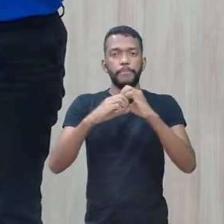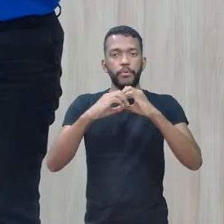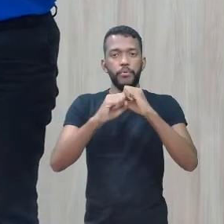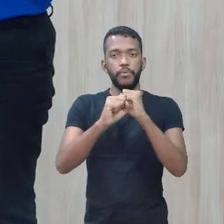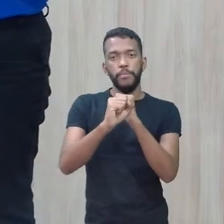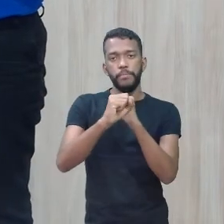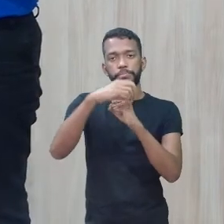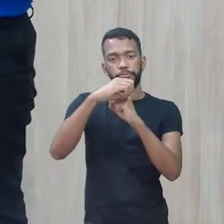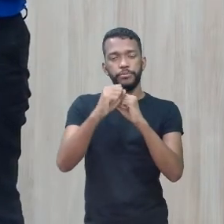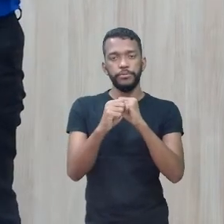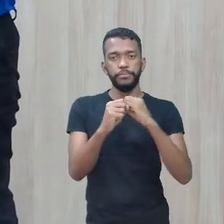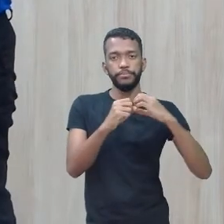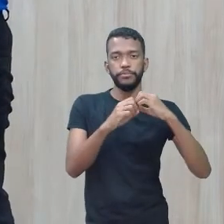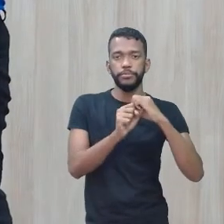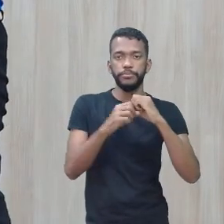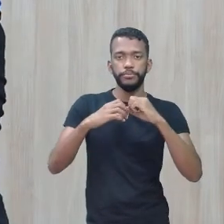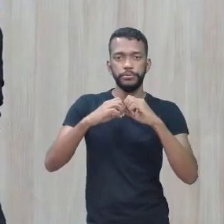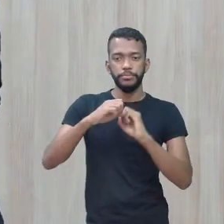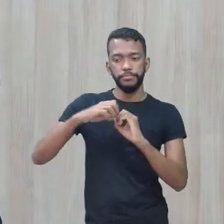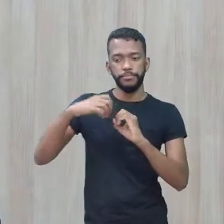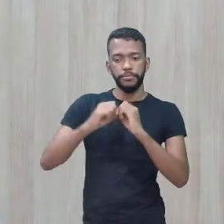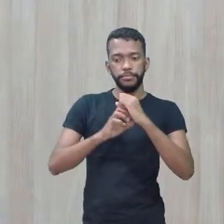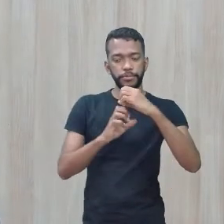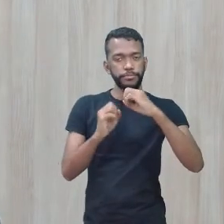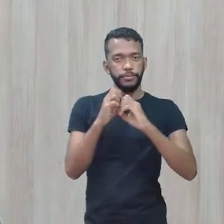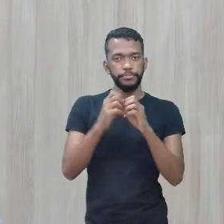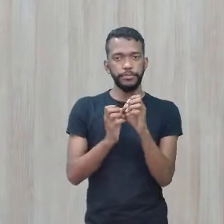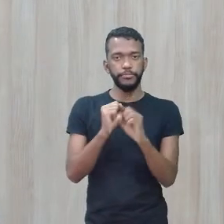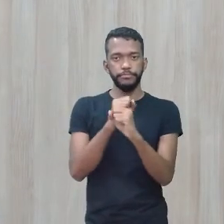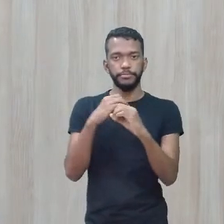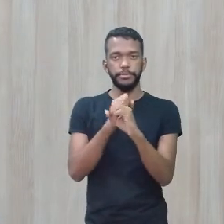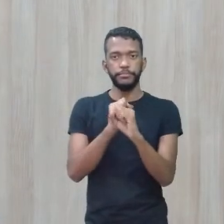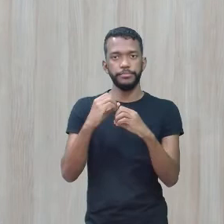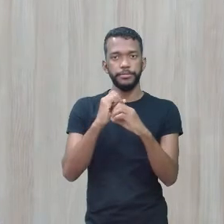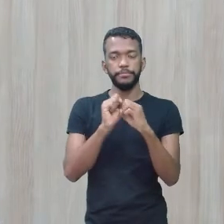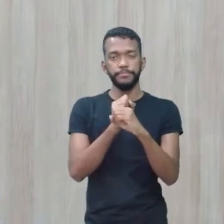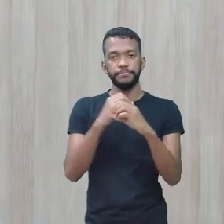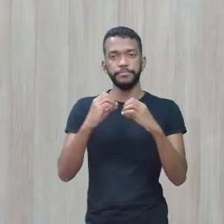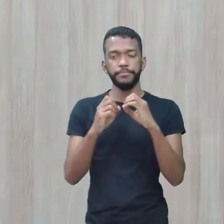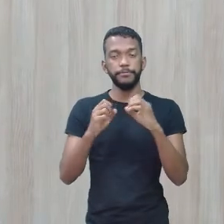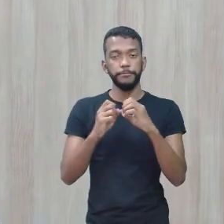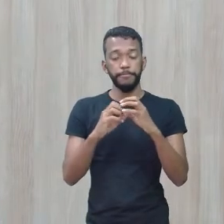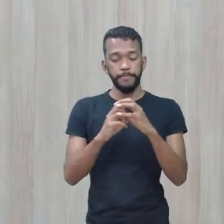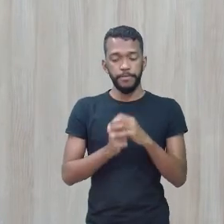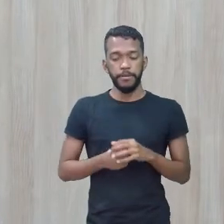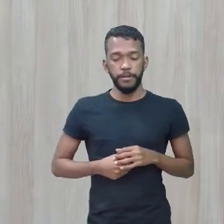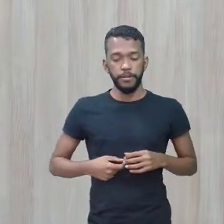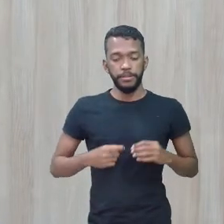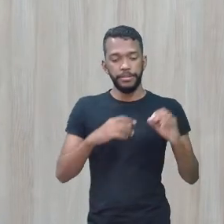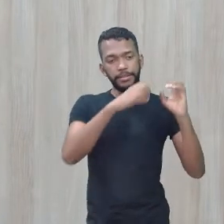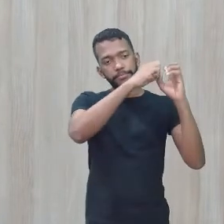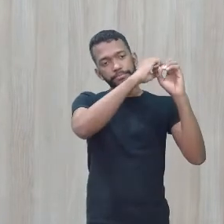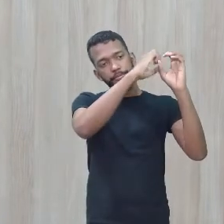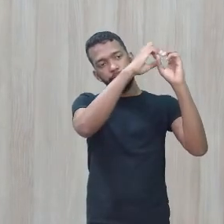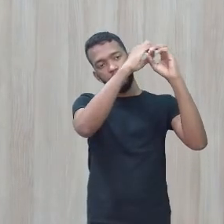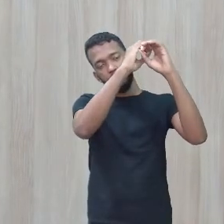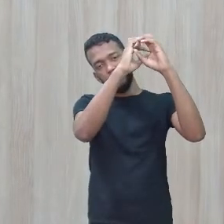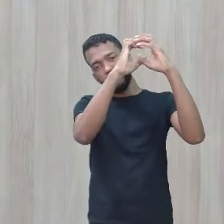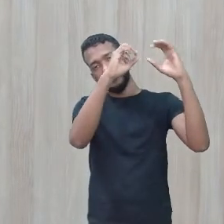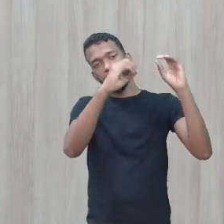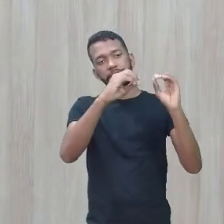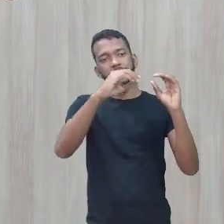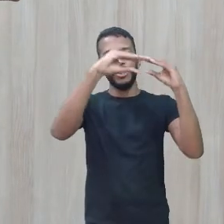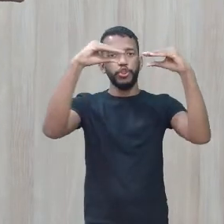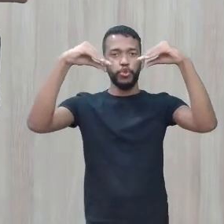a fecundação, é que ele vai sendo levado em direção ao útero, passando das tubas uterinas